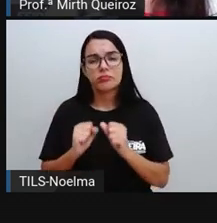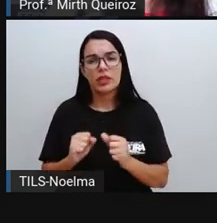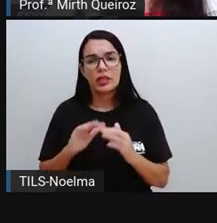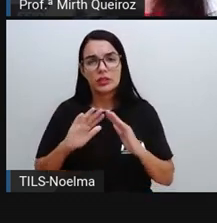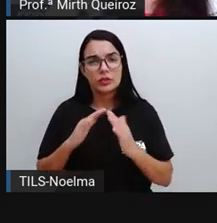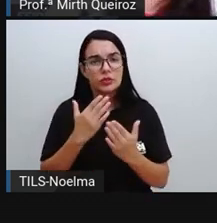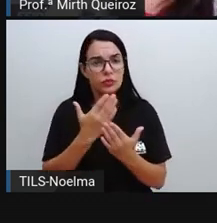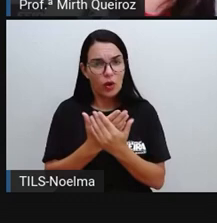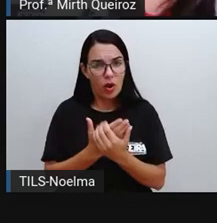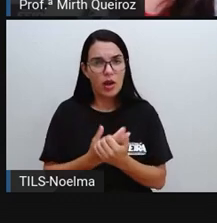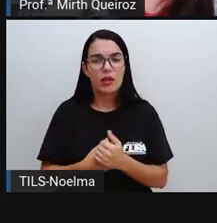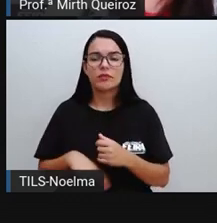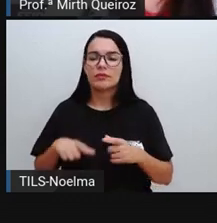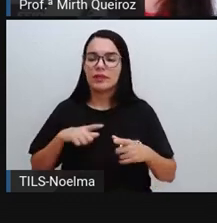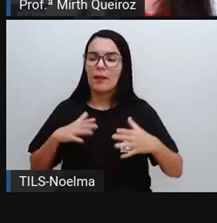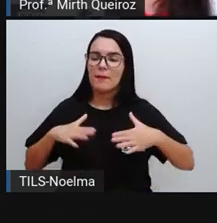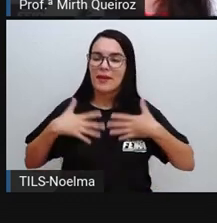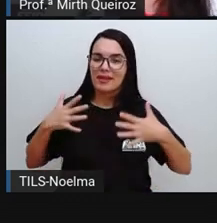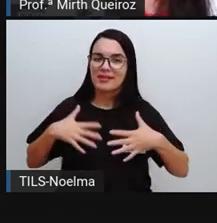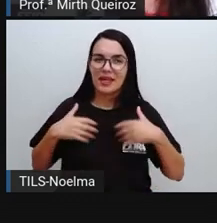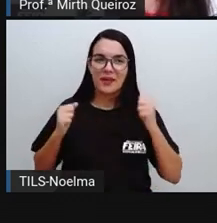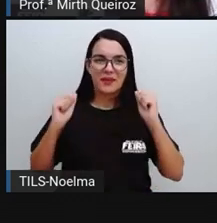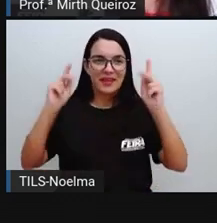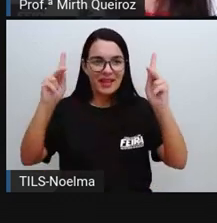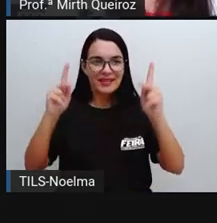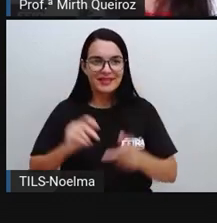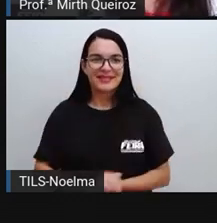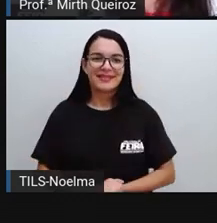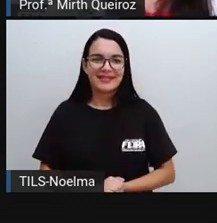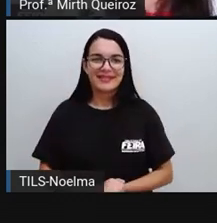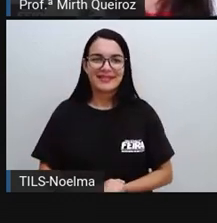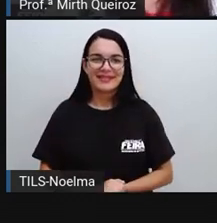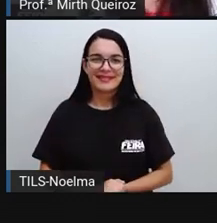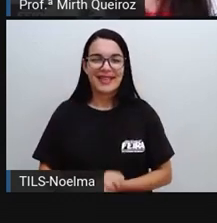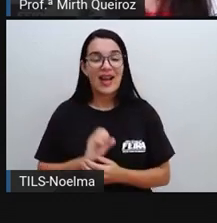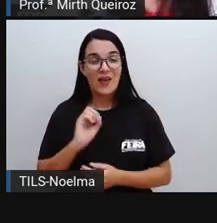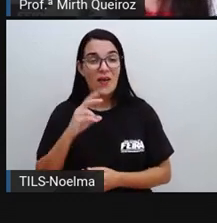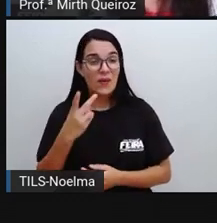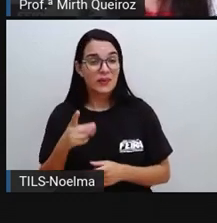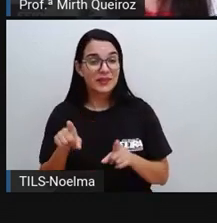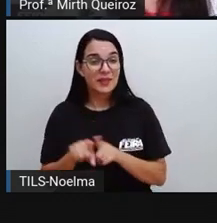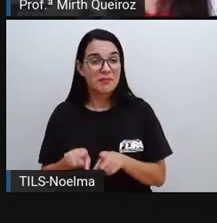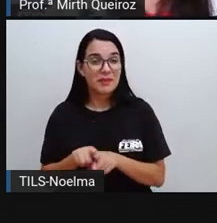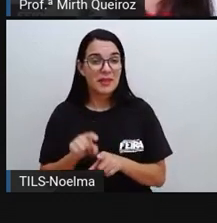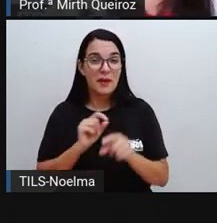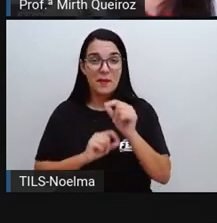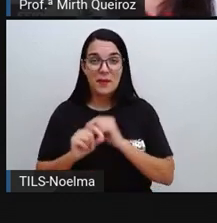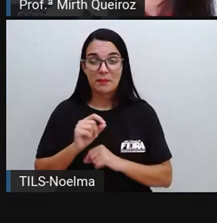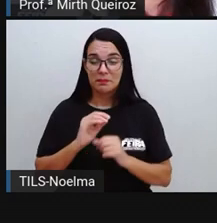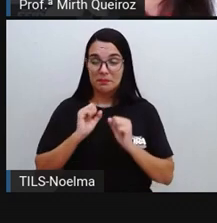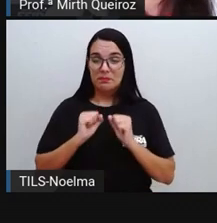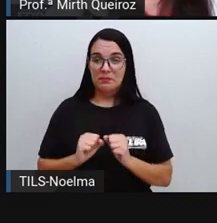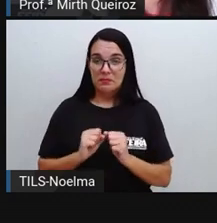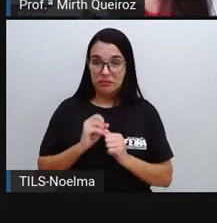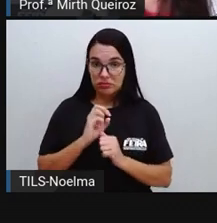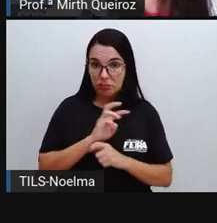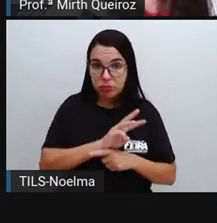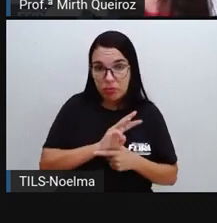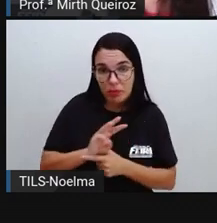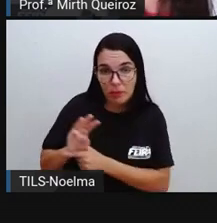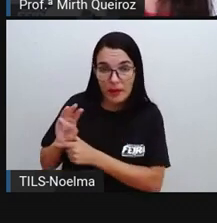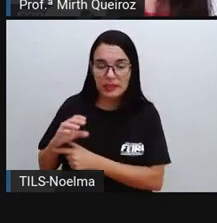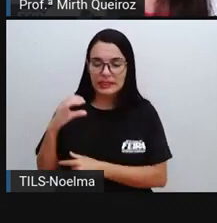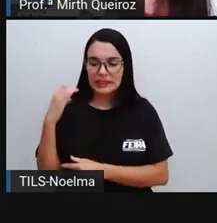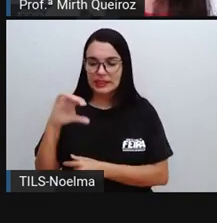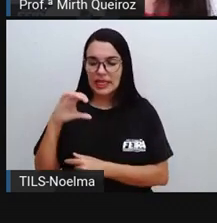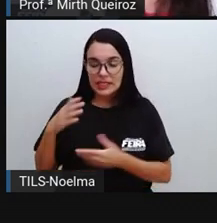para estudo com prazer, certo? Ou então, vocês podem entrar no site Ciências